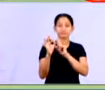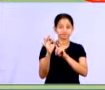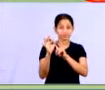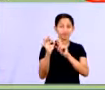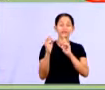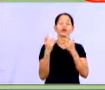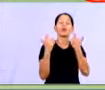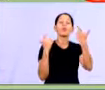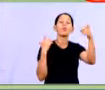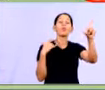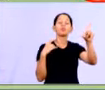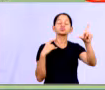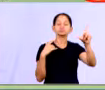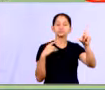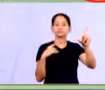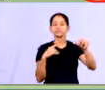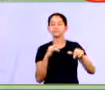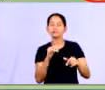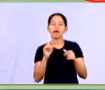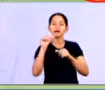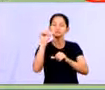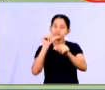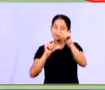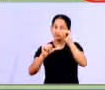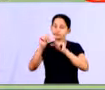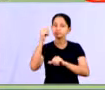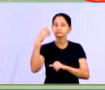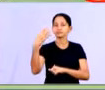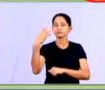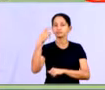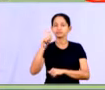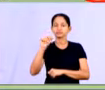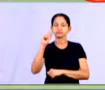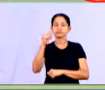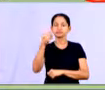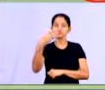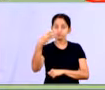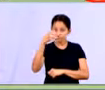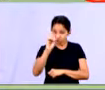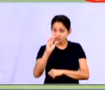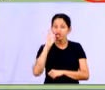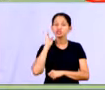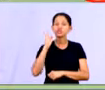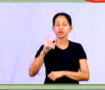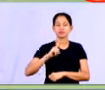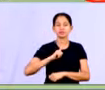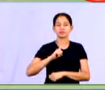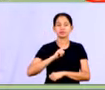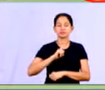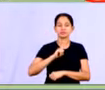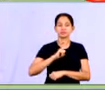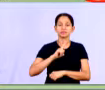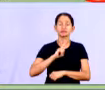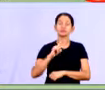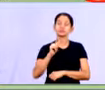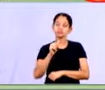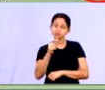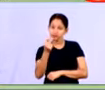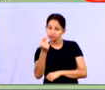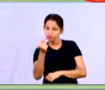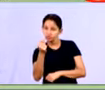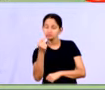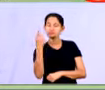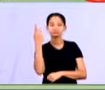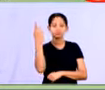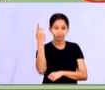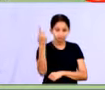ponderado representa 3,30%, em função do custo já existente. Então, a gente pega o capital de terceiros,